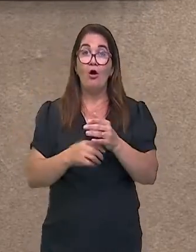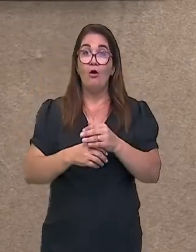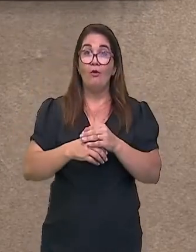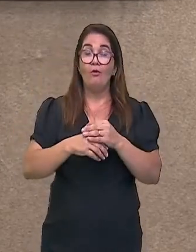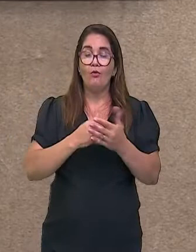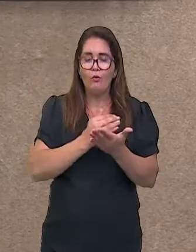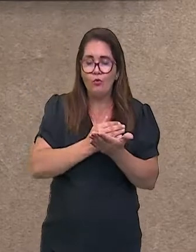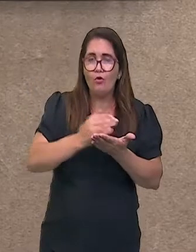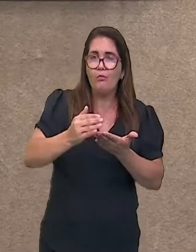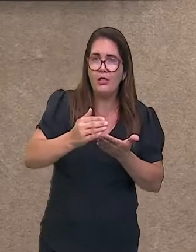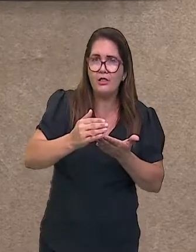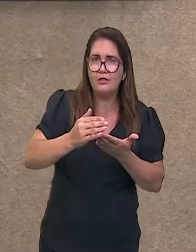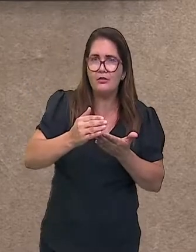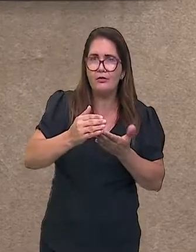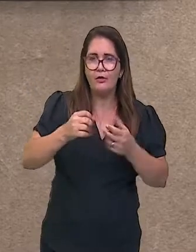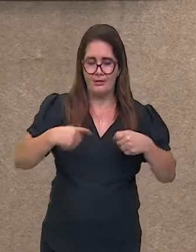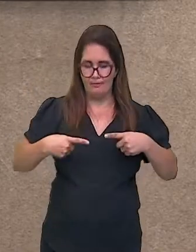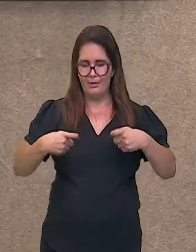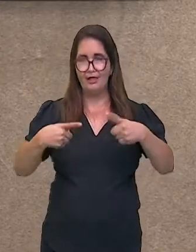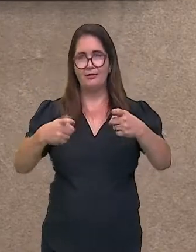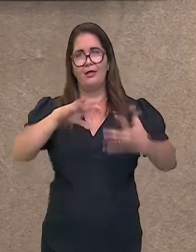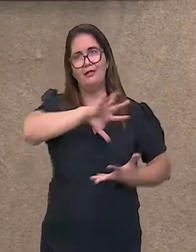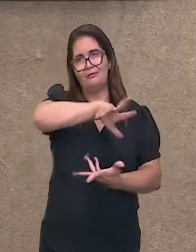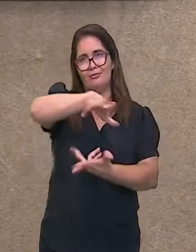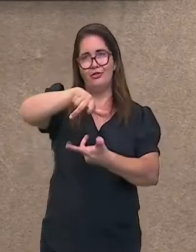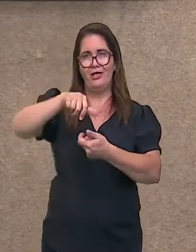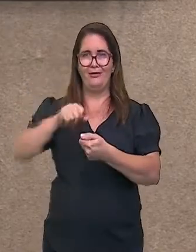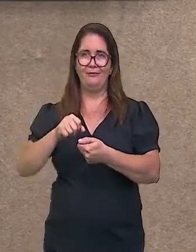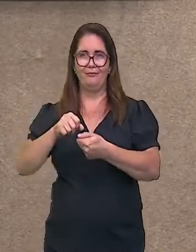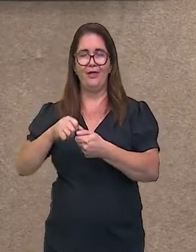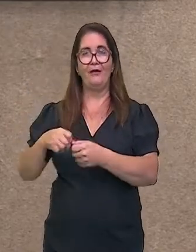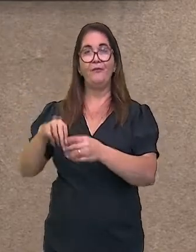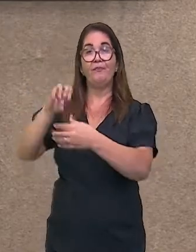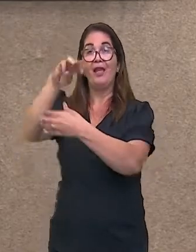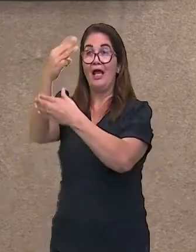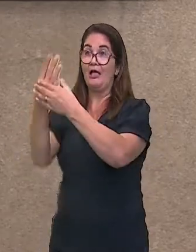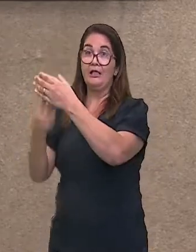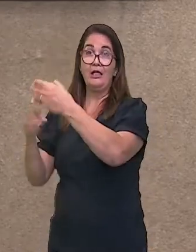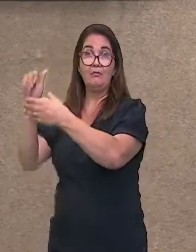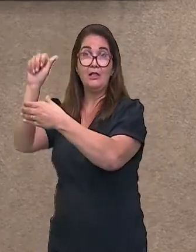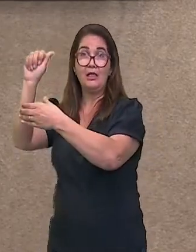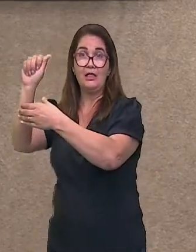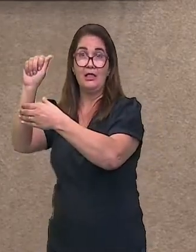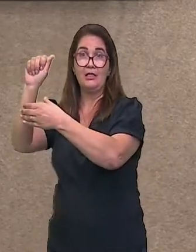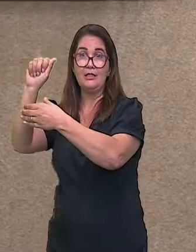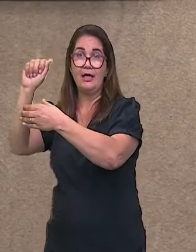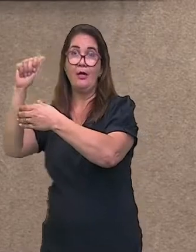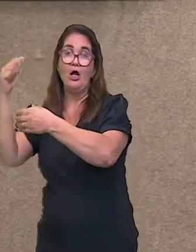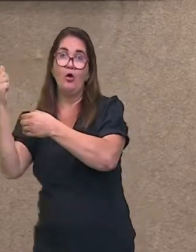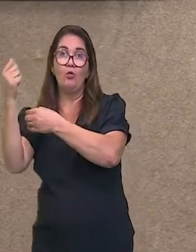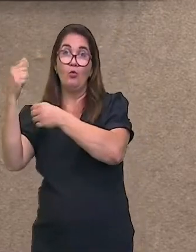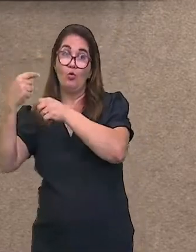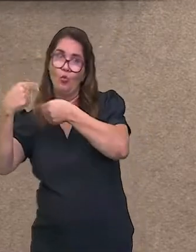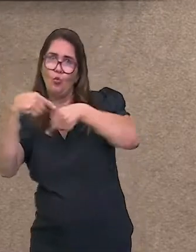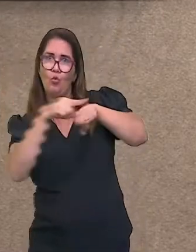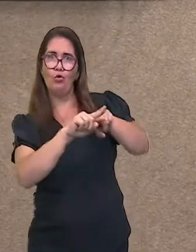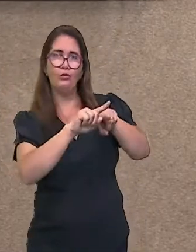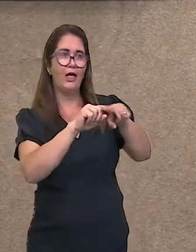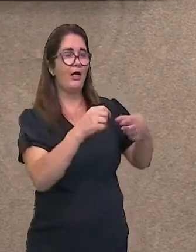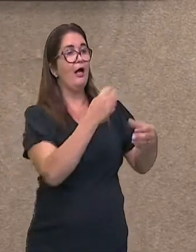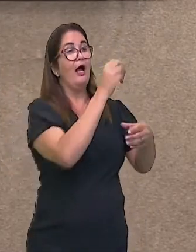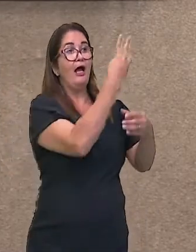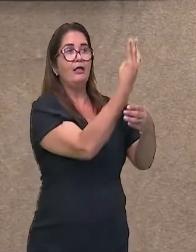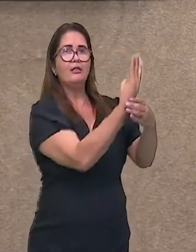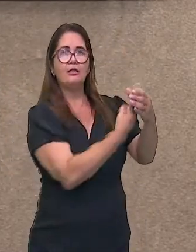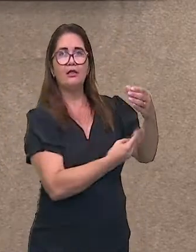A Tríplice Aliança declarando guerra à Tríplice Entente. Os dois grupos que lutaram entre si